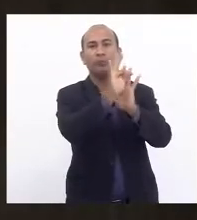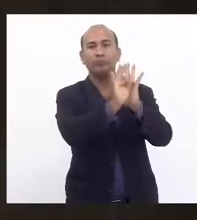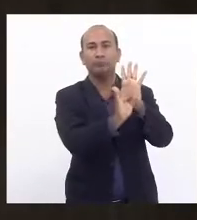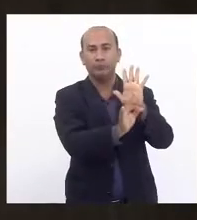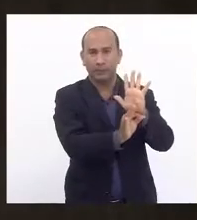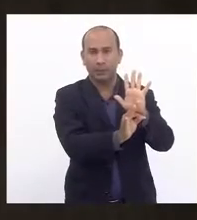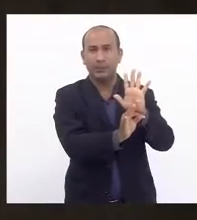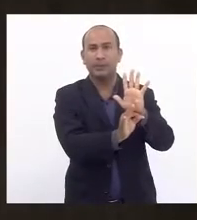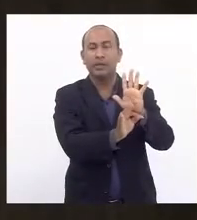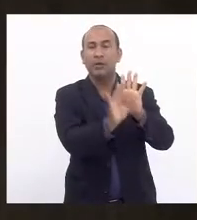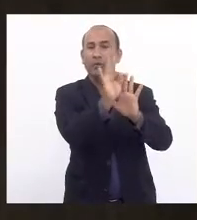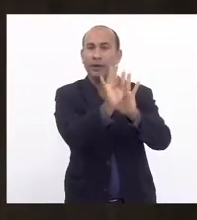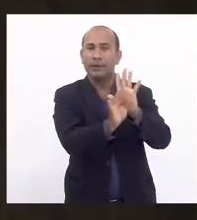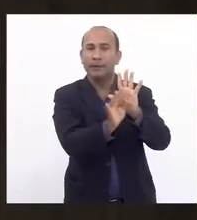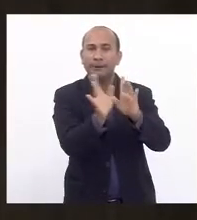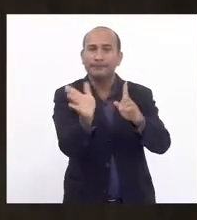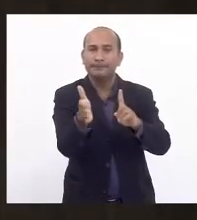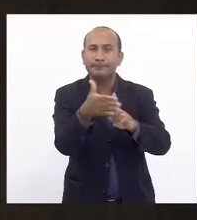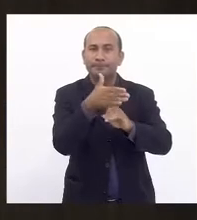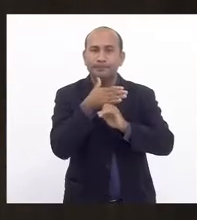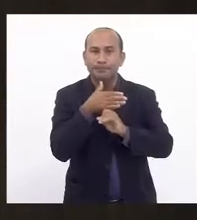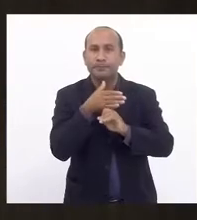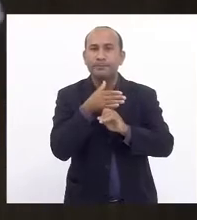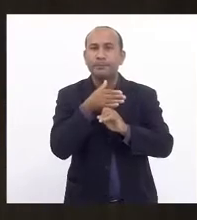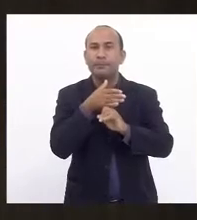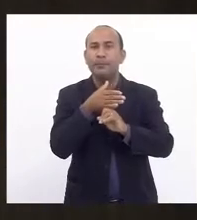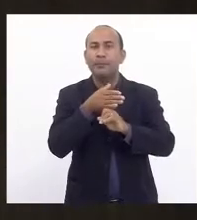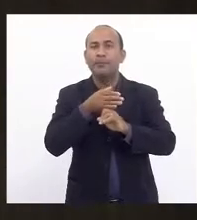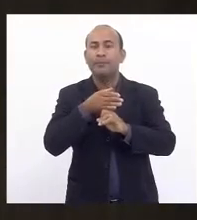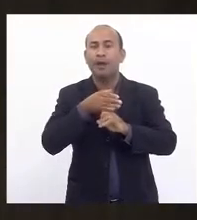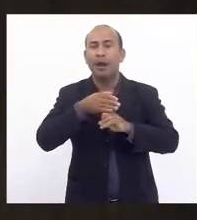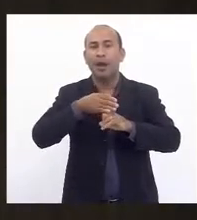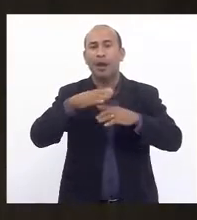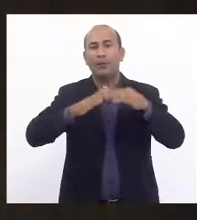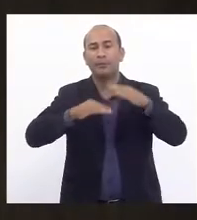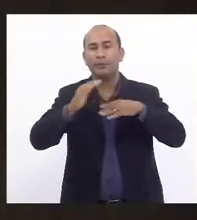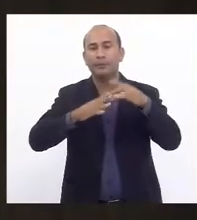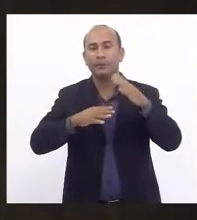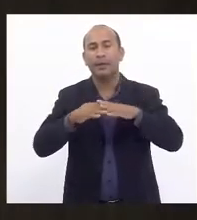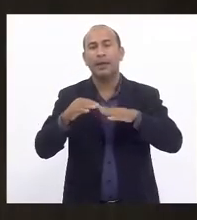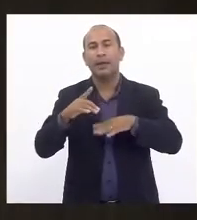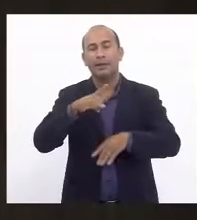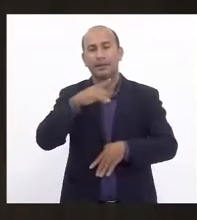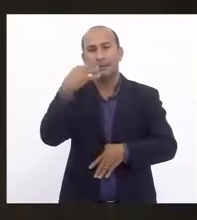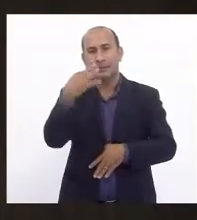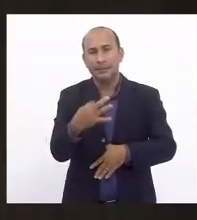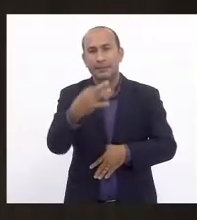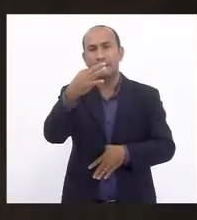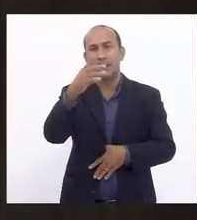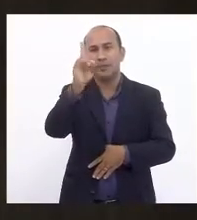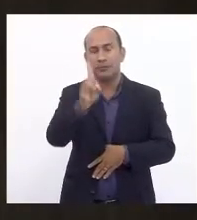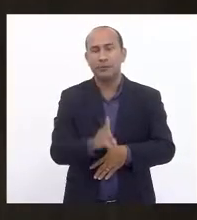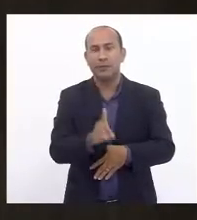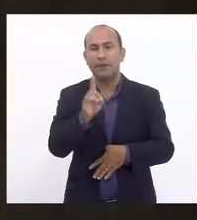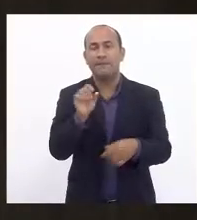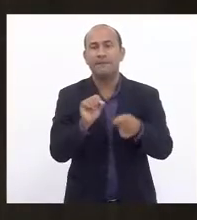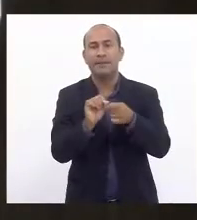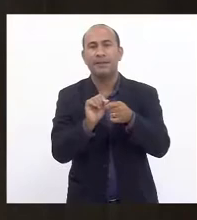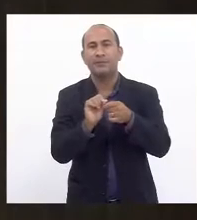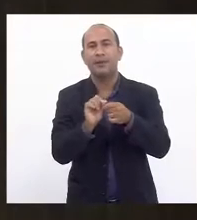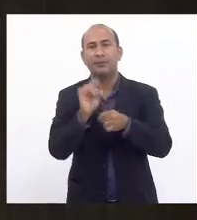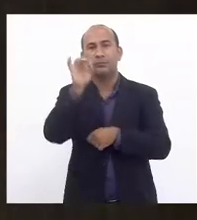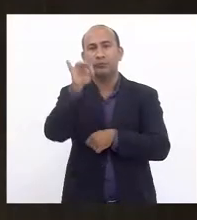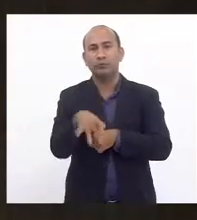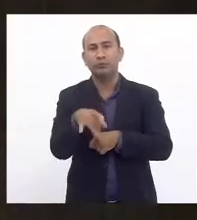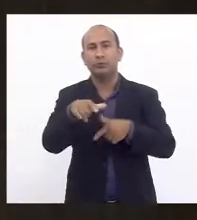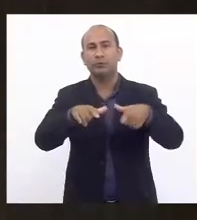um texto de proteção aos servidores e garantindo direitos, como fizemos no último trabalho aqui,